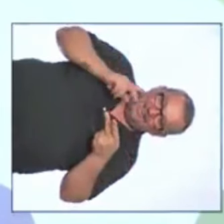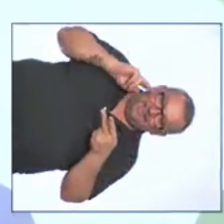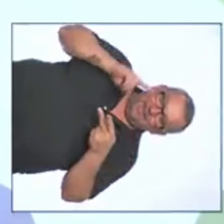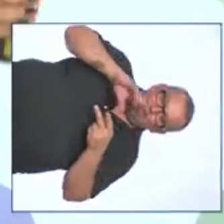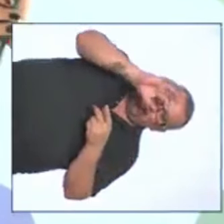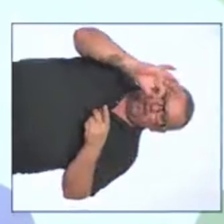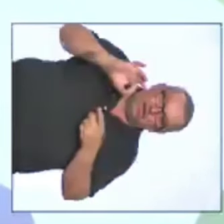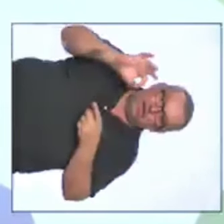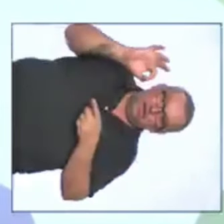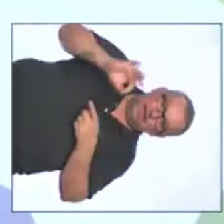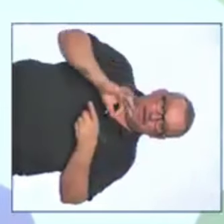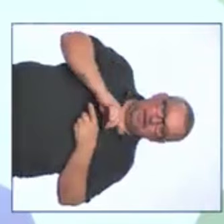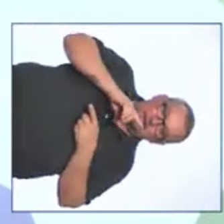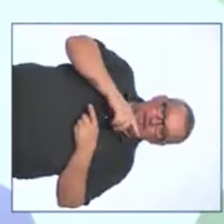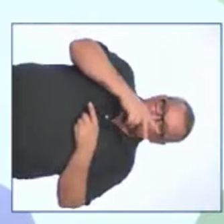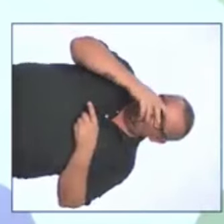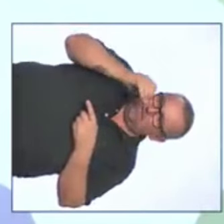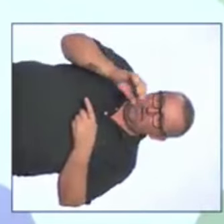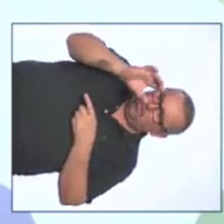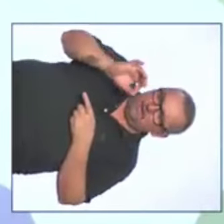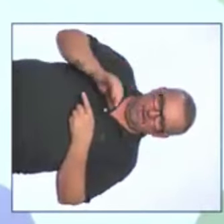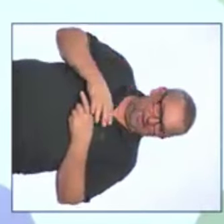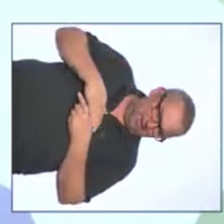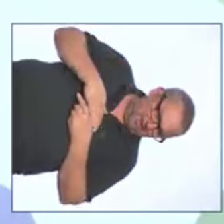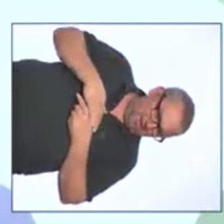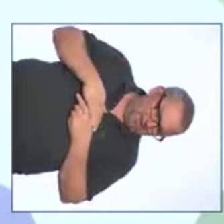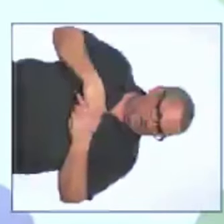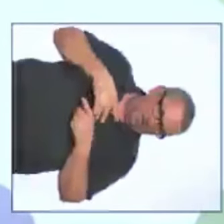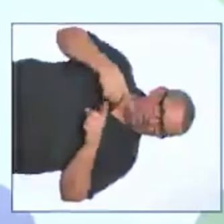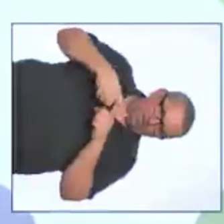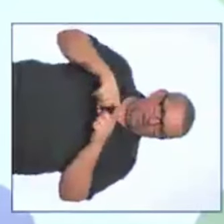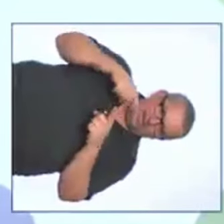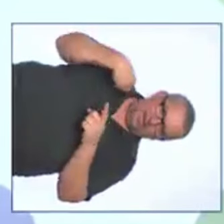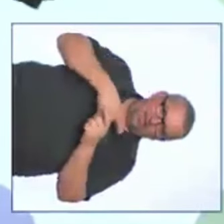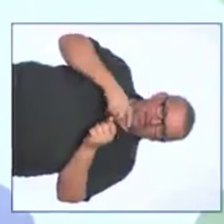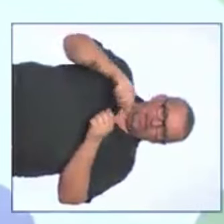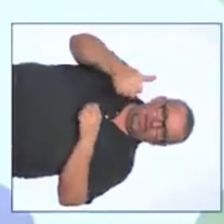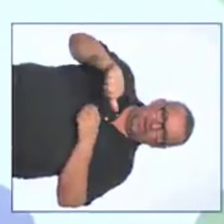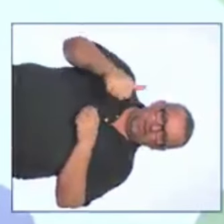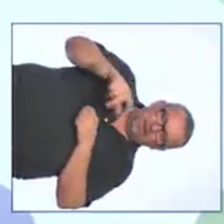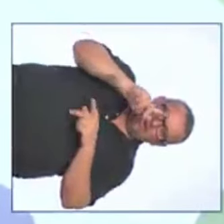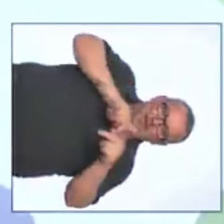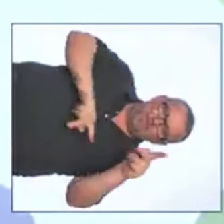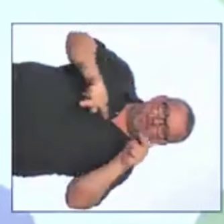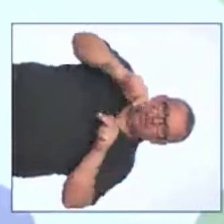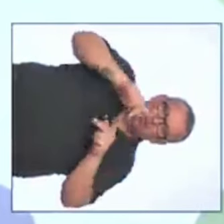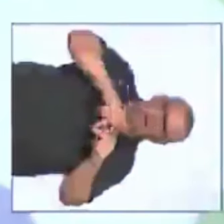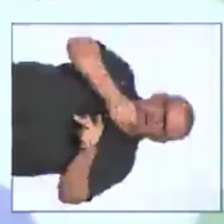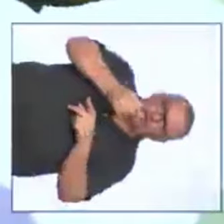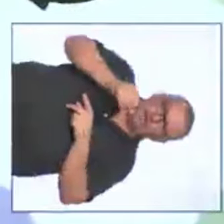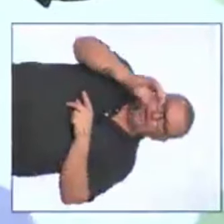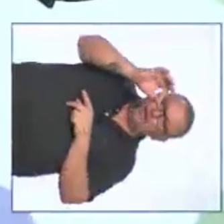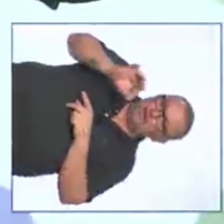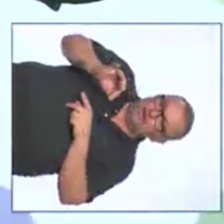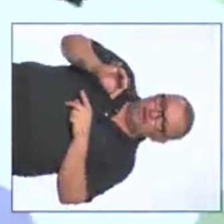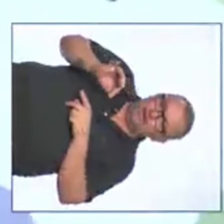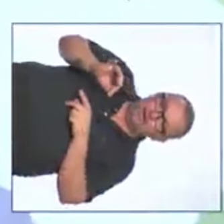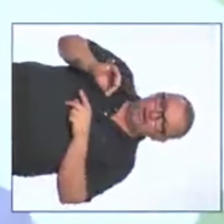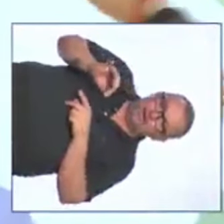porcentagens dá 120% aí ele fala não por causa que a gente vai fazer uma análise da população e aí 60% isso